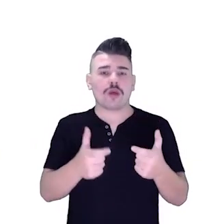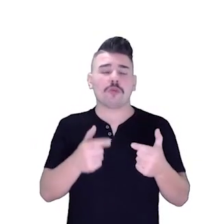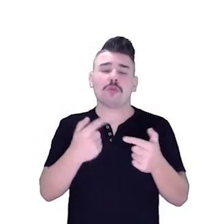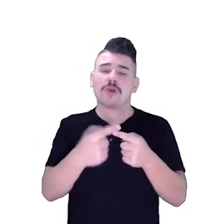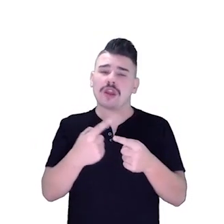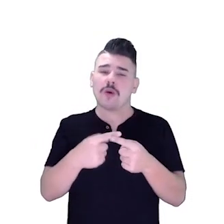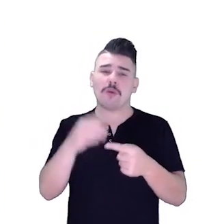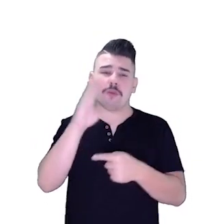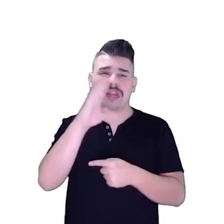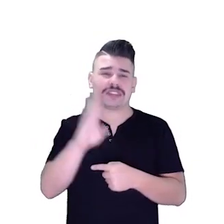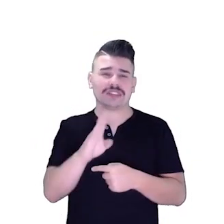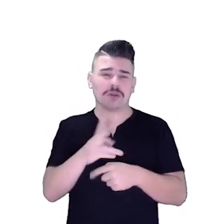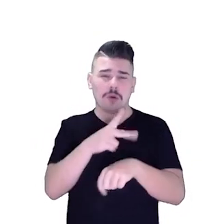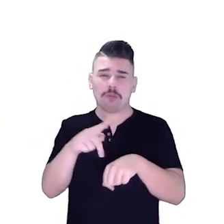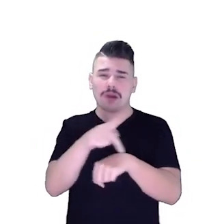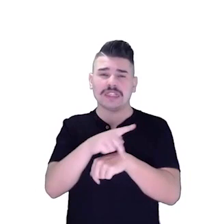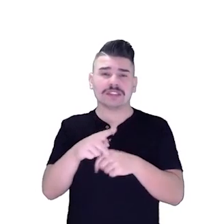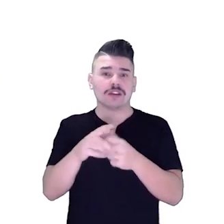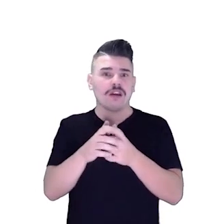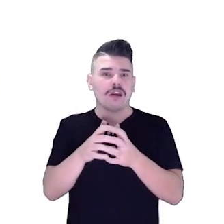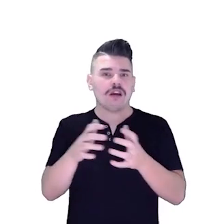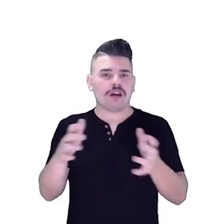muito grande, né? Então,